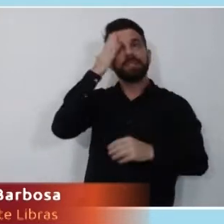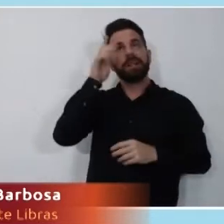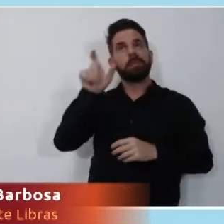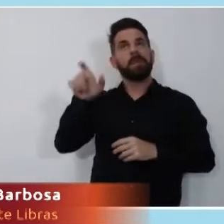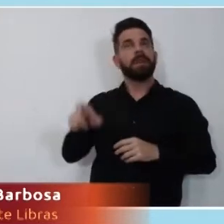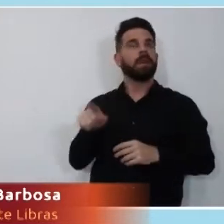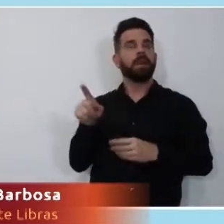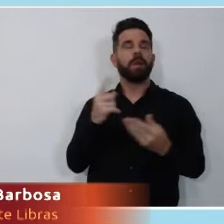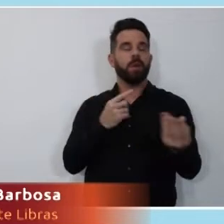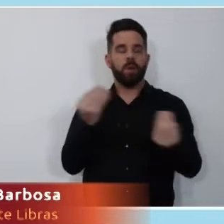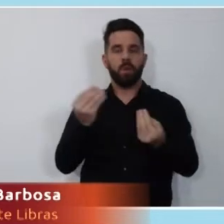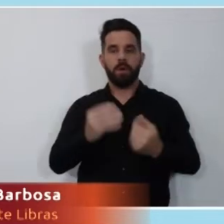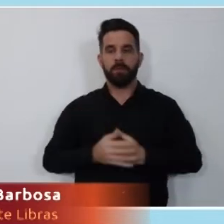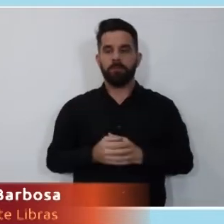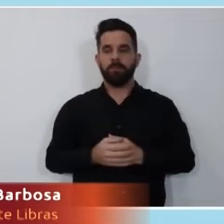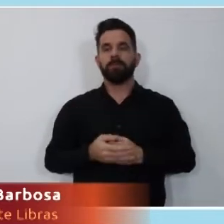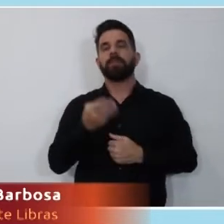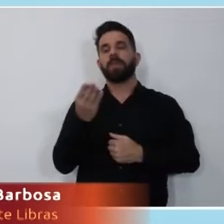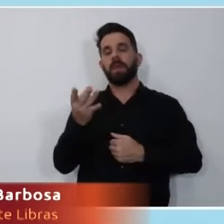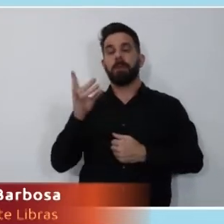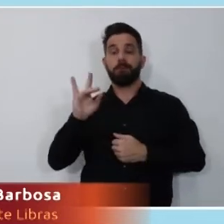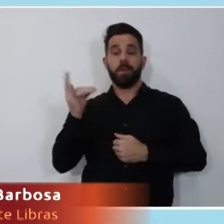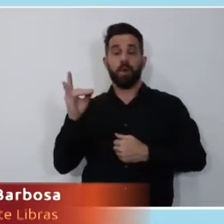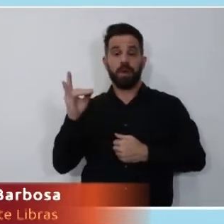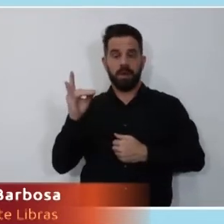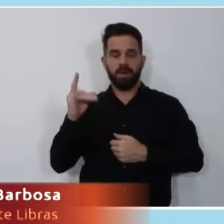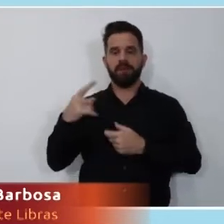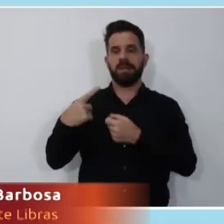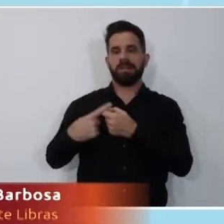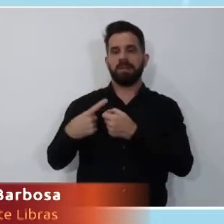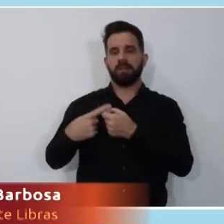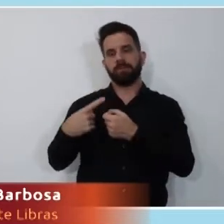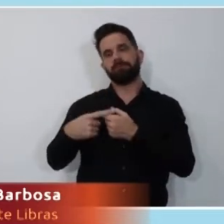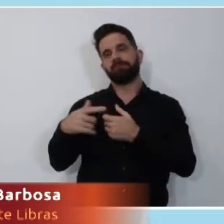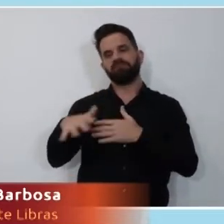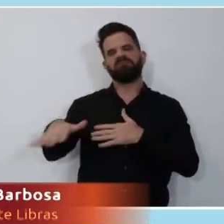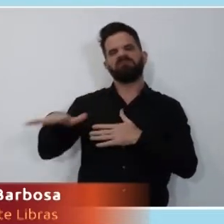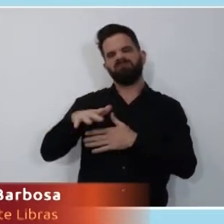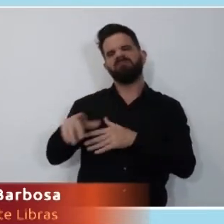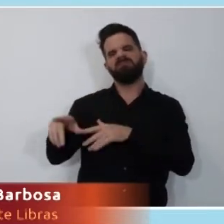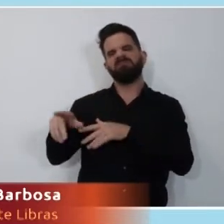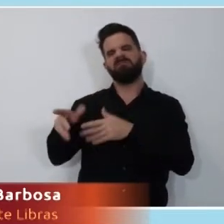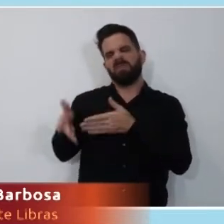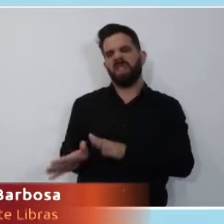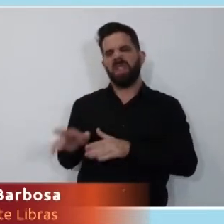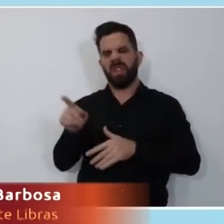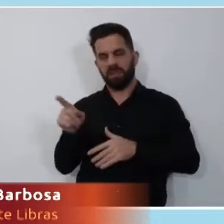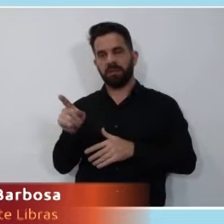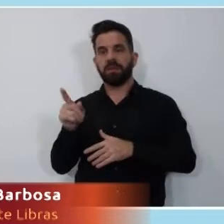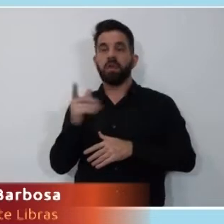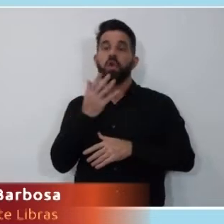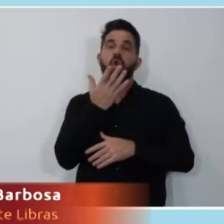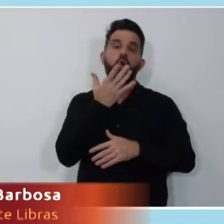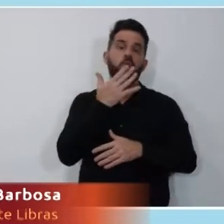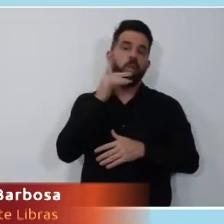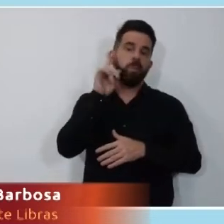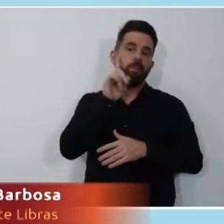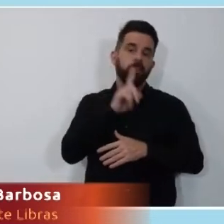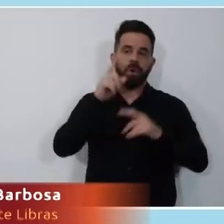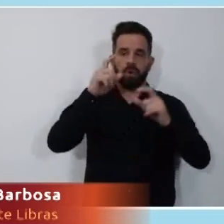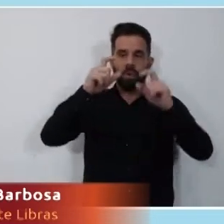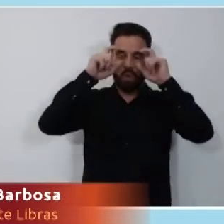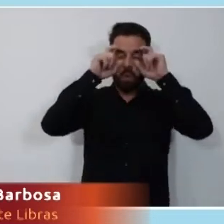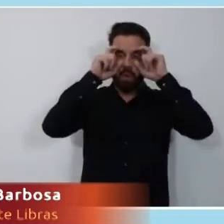Sim, eu sou boliviano, nacionalidade boliviana, eu sou de pele morena, utilizo óculos e agora